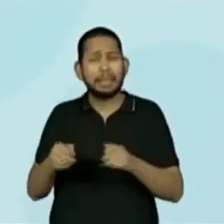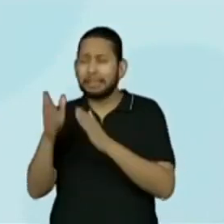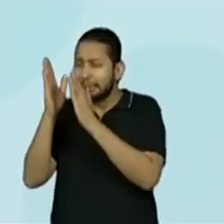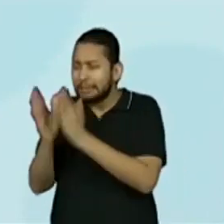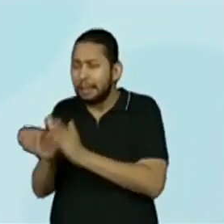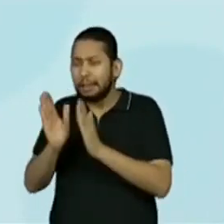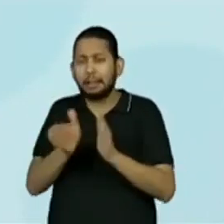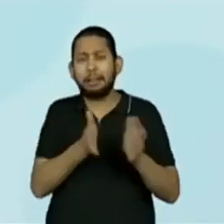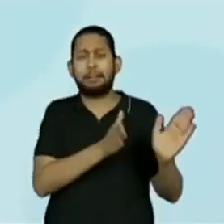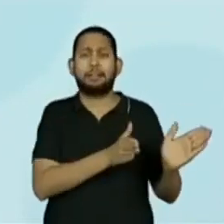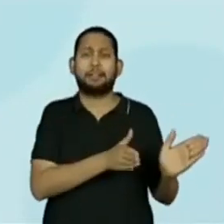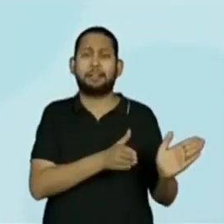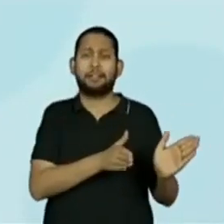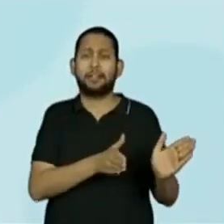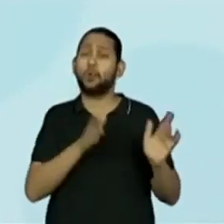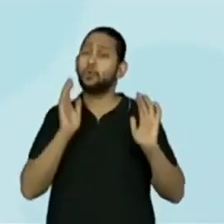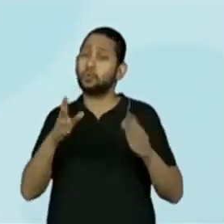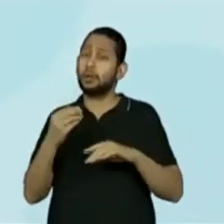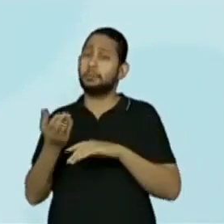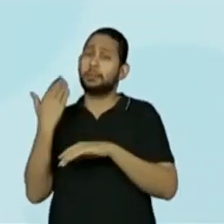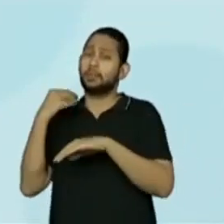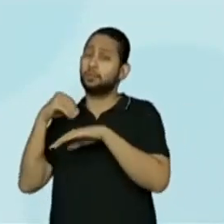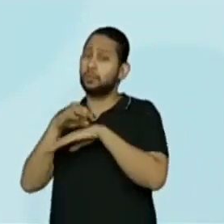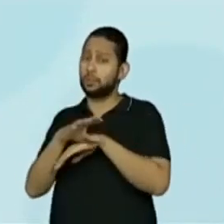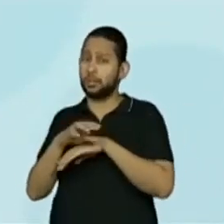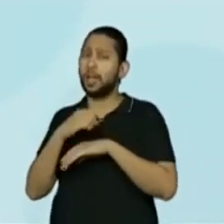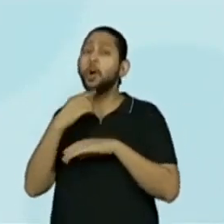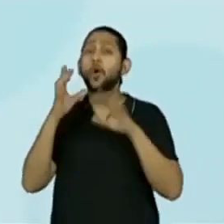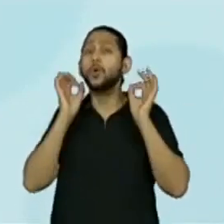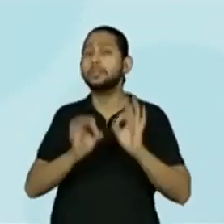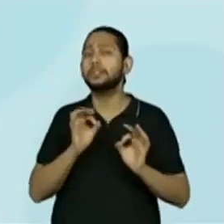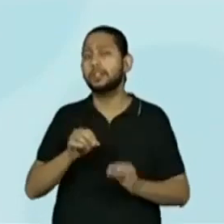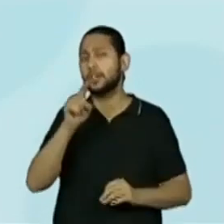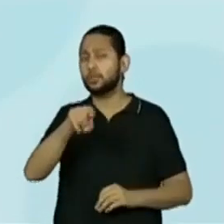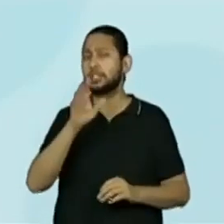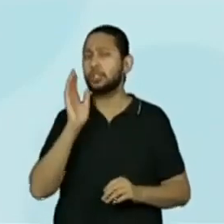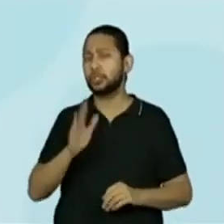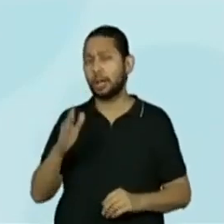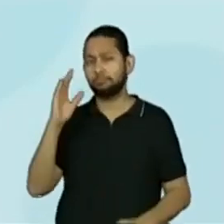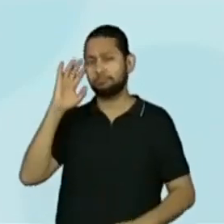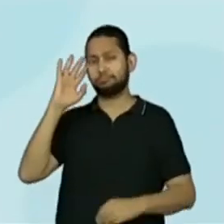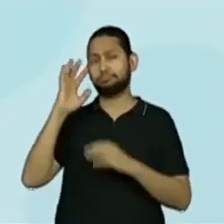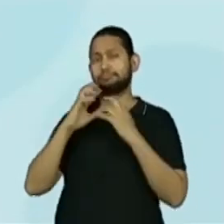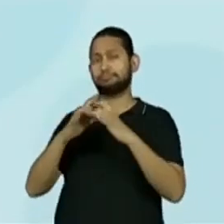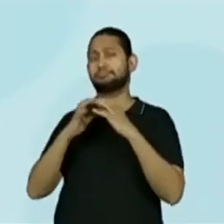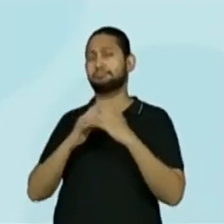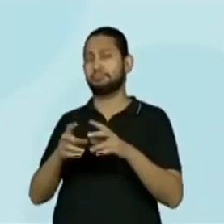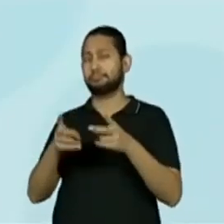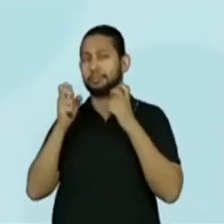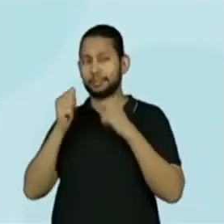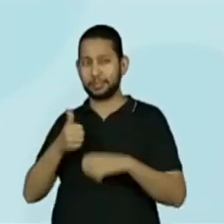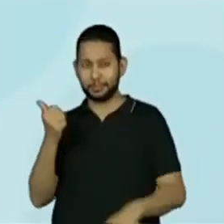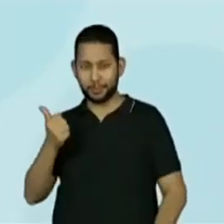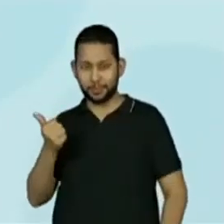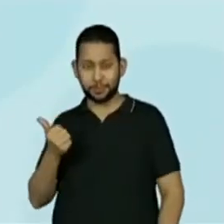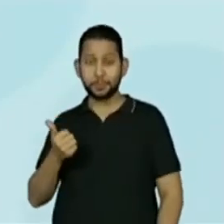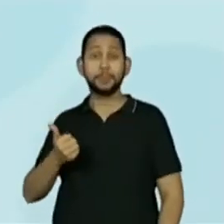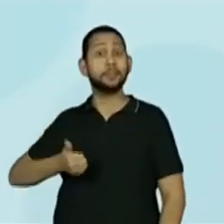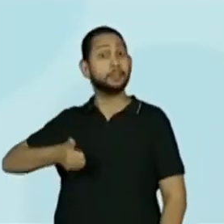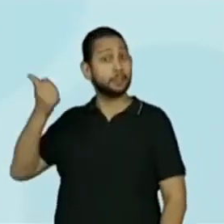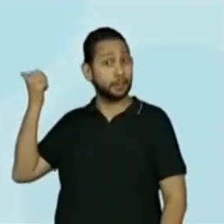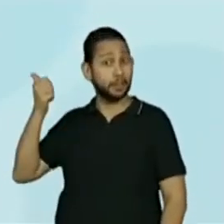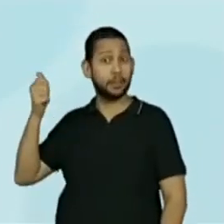exatamente nessa ordem. Como eu já dei a dica lá atrás, com certeza você já percebeu aí que se esse número